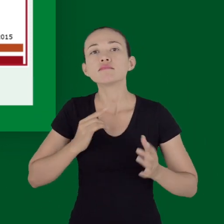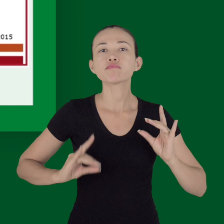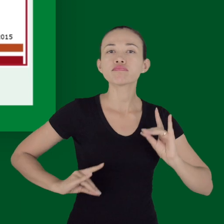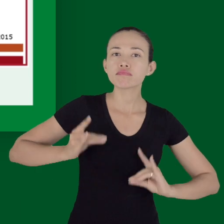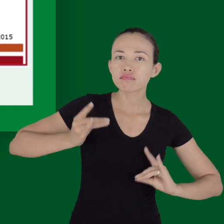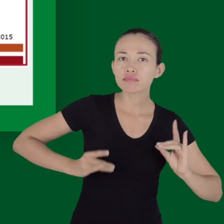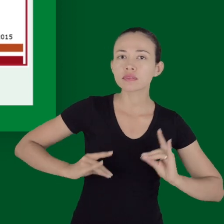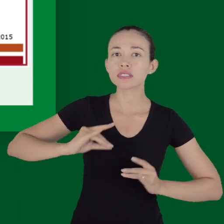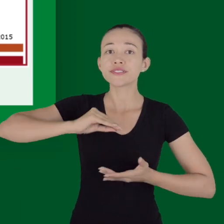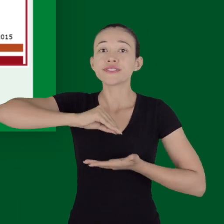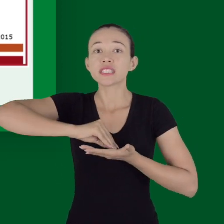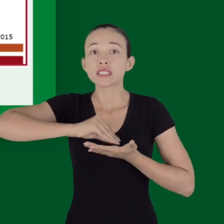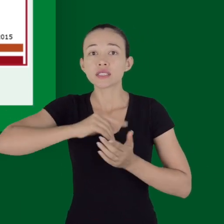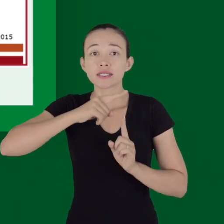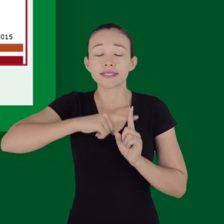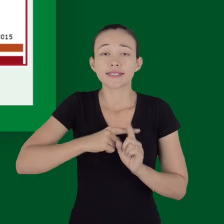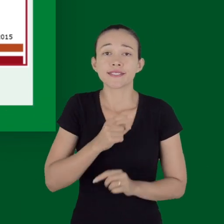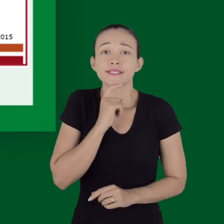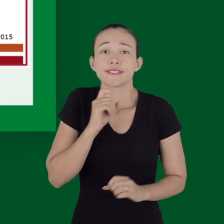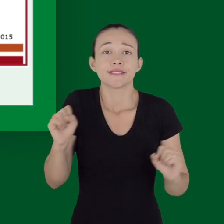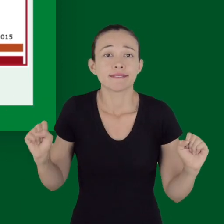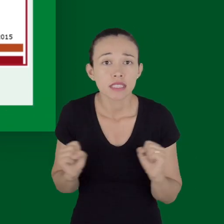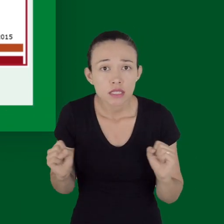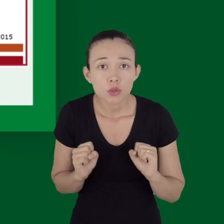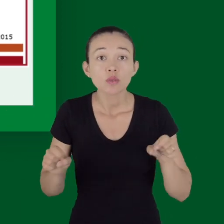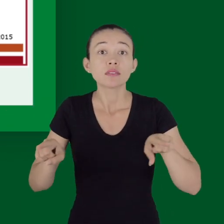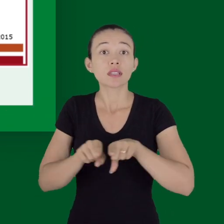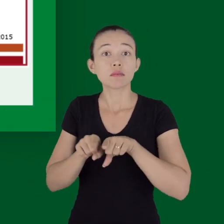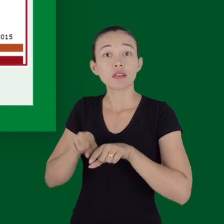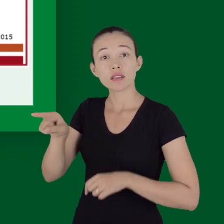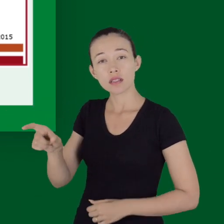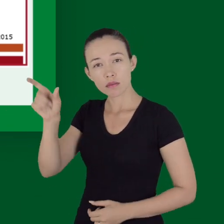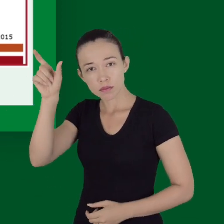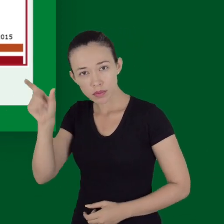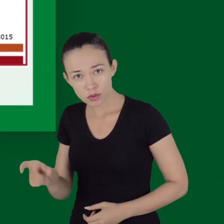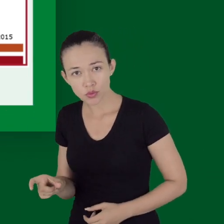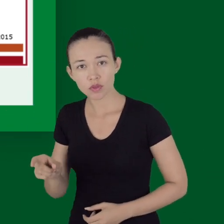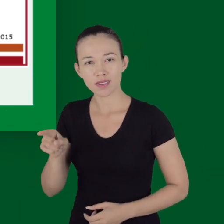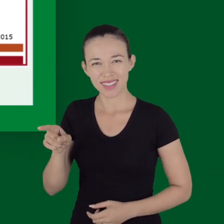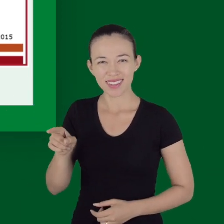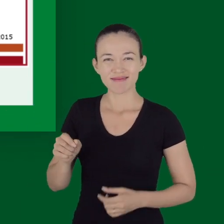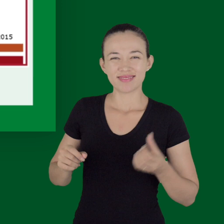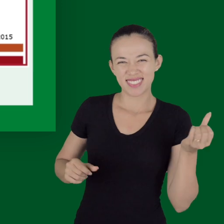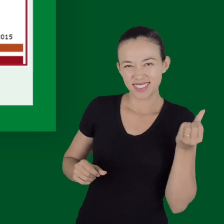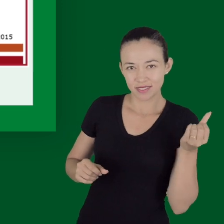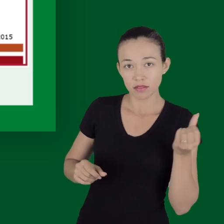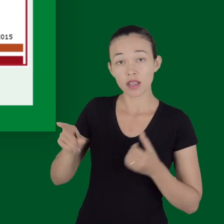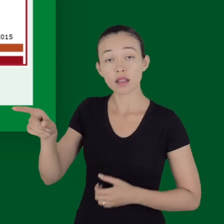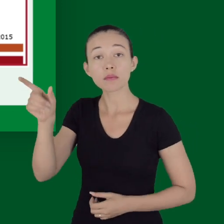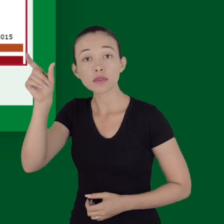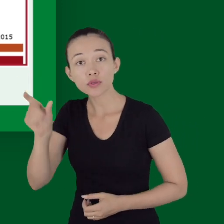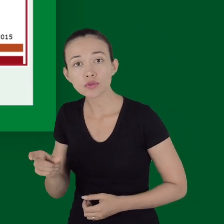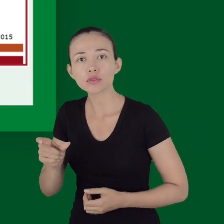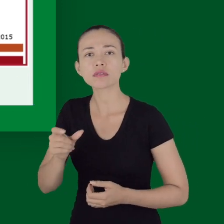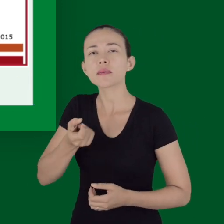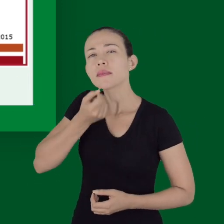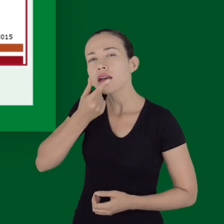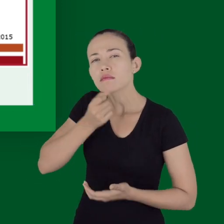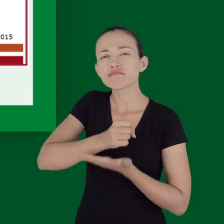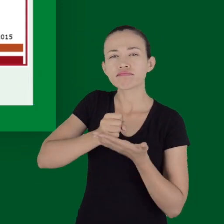reversíveis, que seria o hipotireoidismo, a hipotermia, e pensar também quando o paciente faz uso de algumas